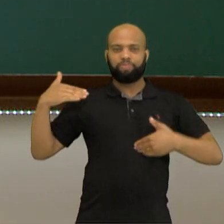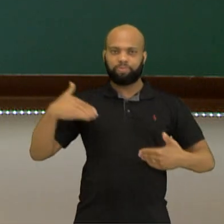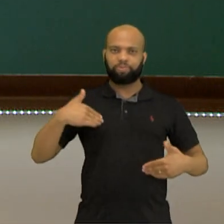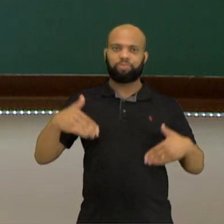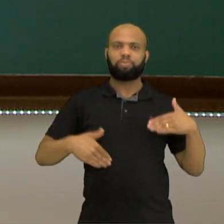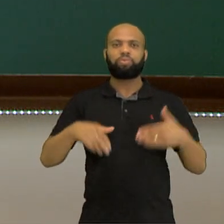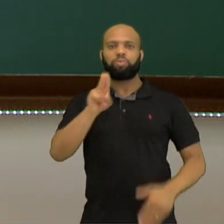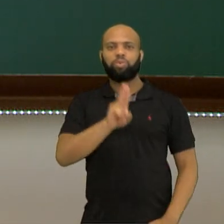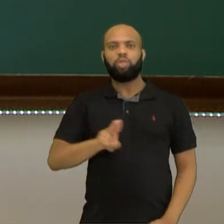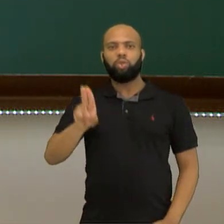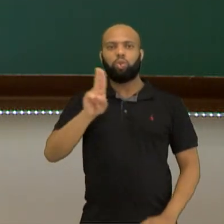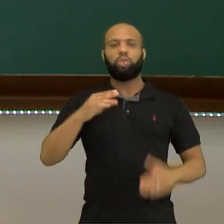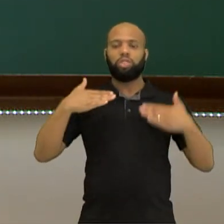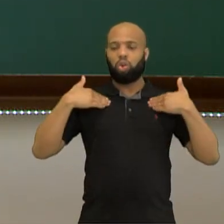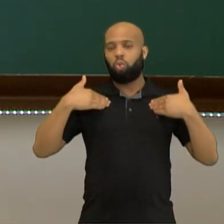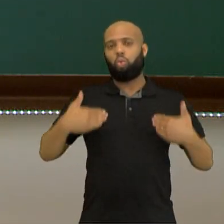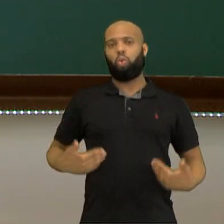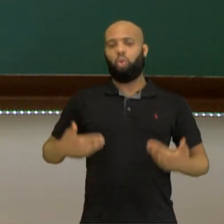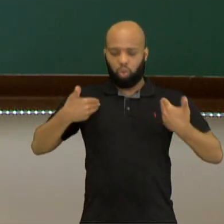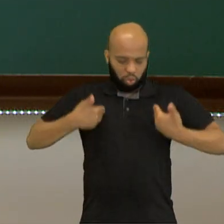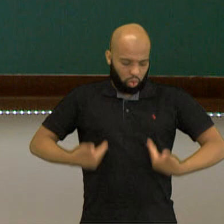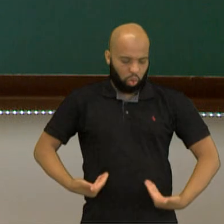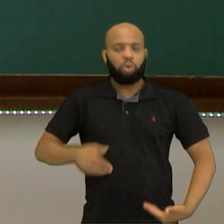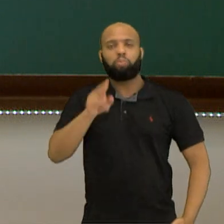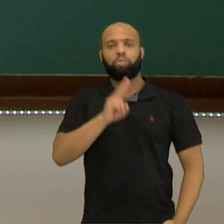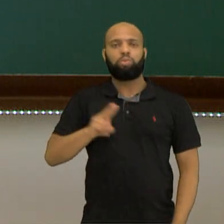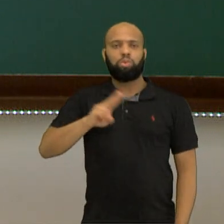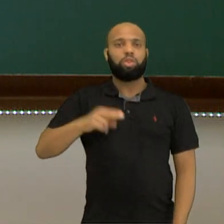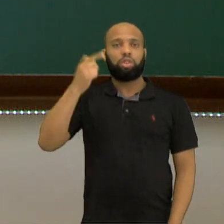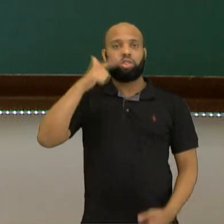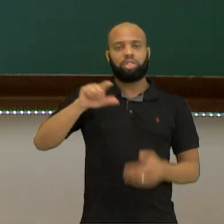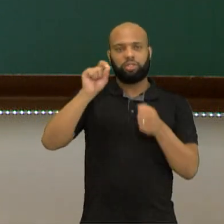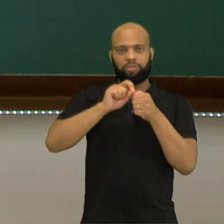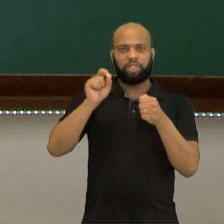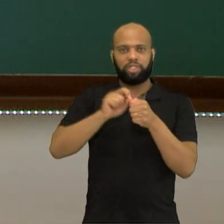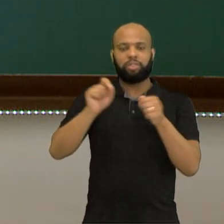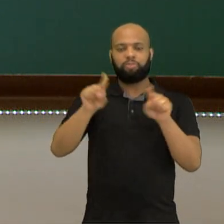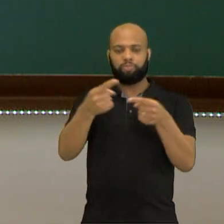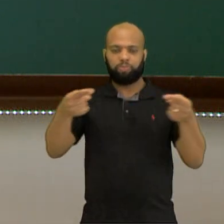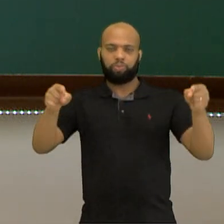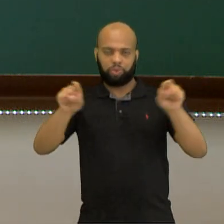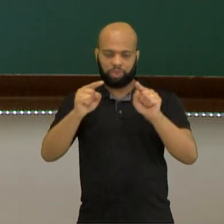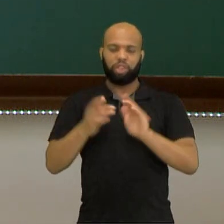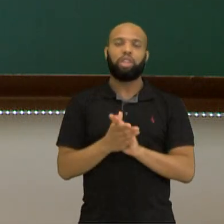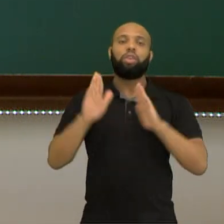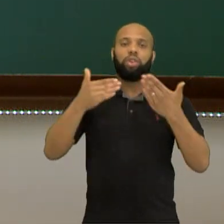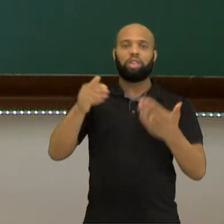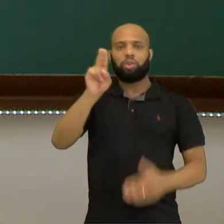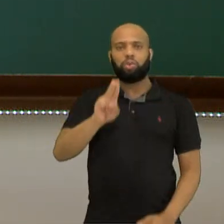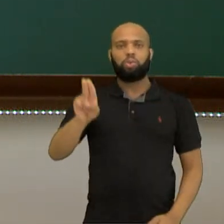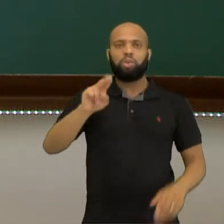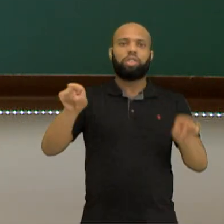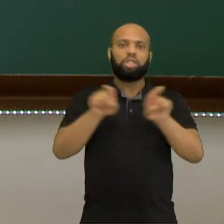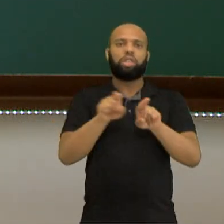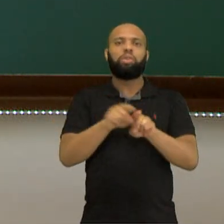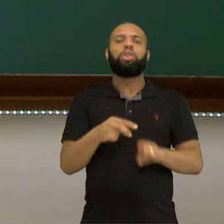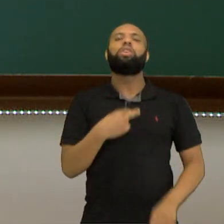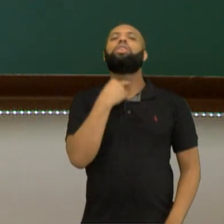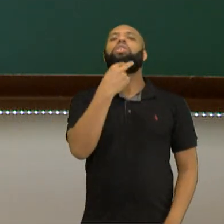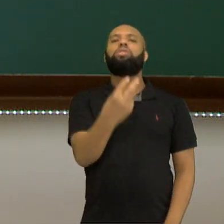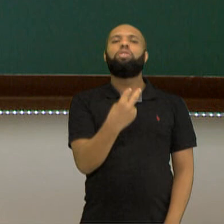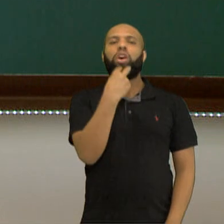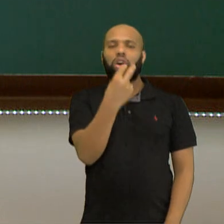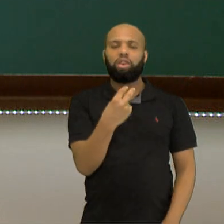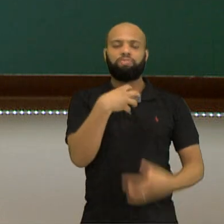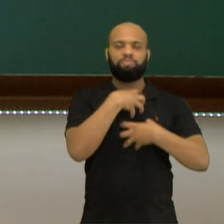Eles utilizam o corpo para produzir o som e aí utilizam a voz, né,